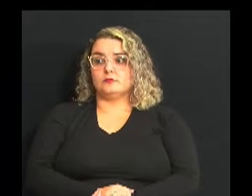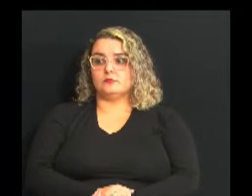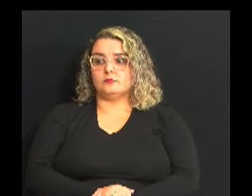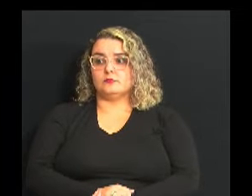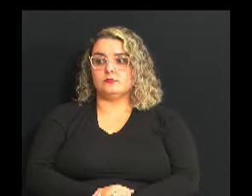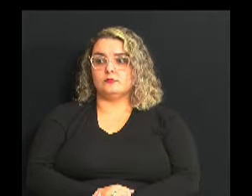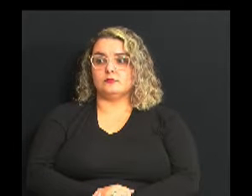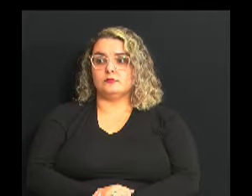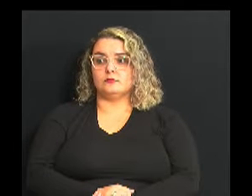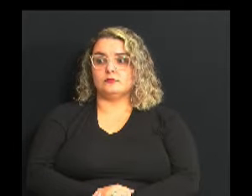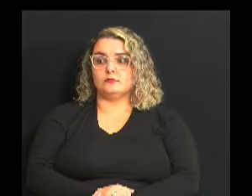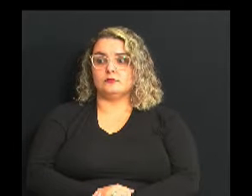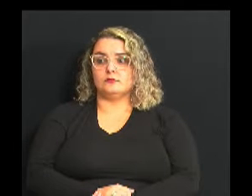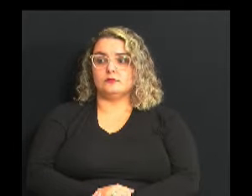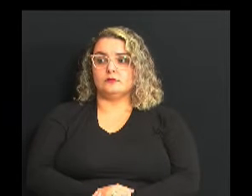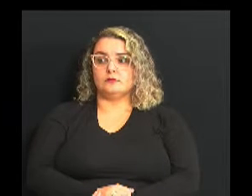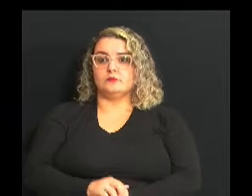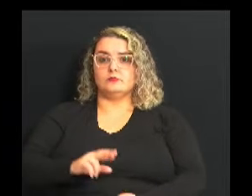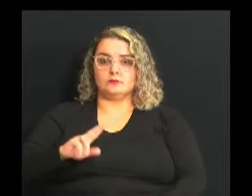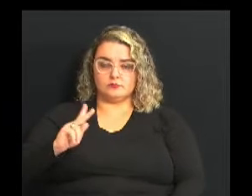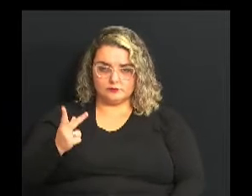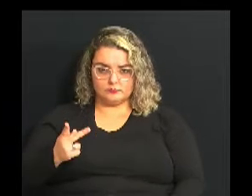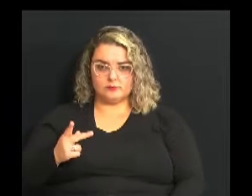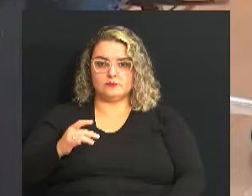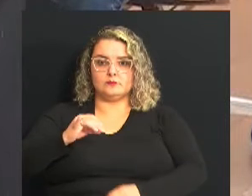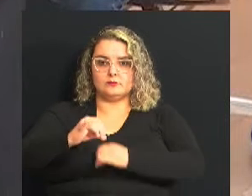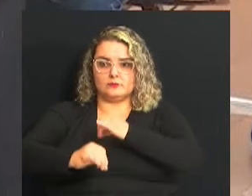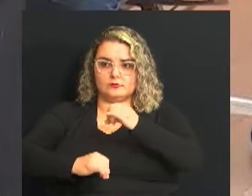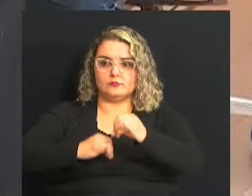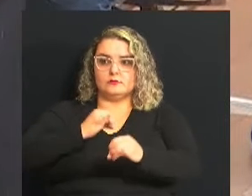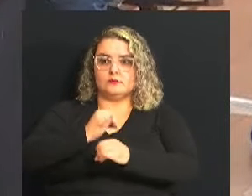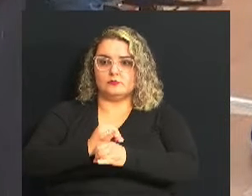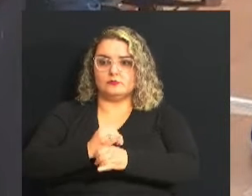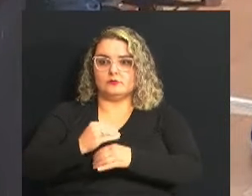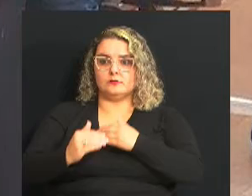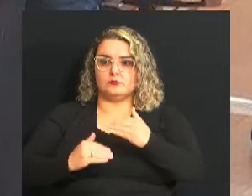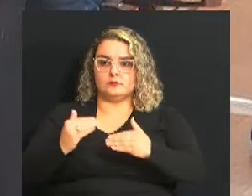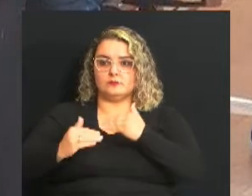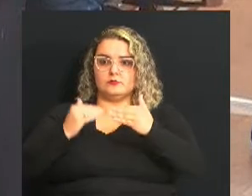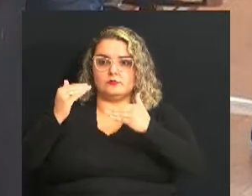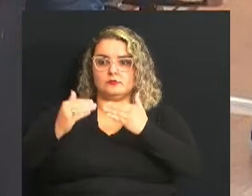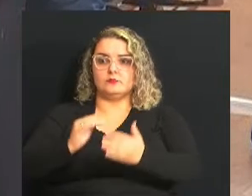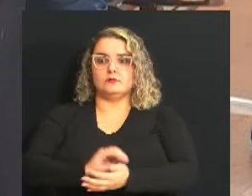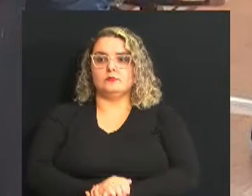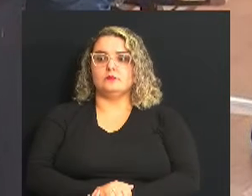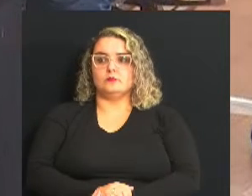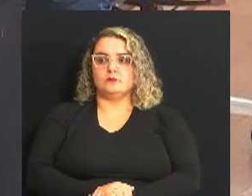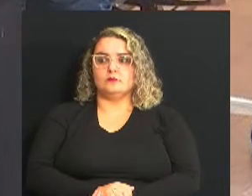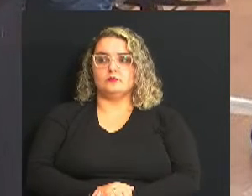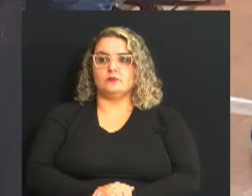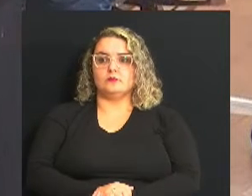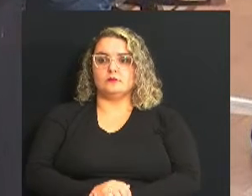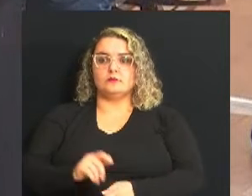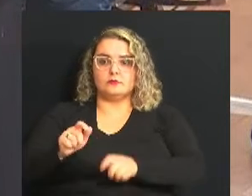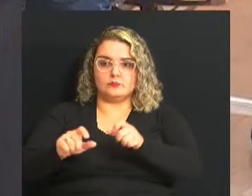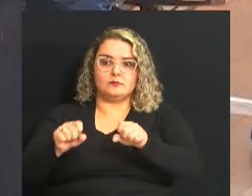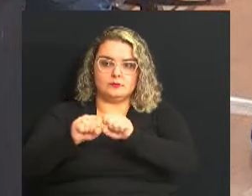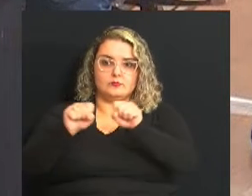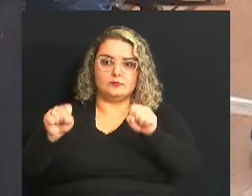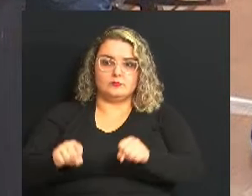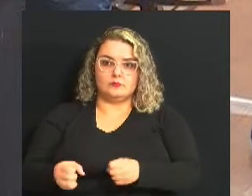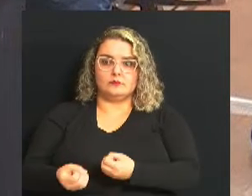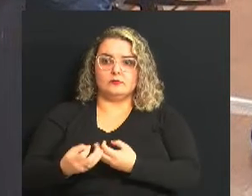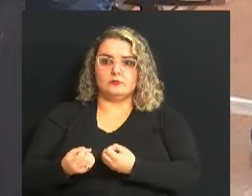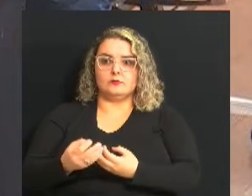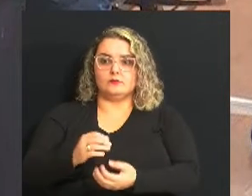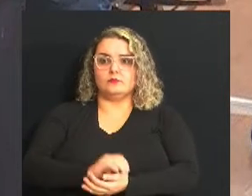Certo. O RH Online, né, que a gente chama, ele foi desenvolvido pelo pessoal de sistemas, né, de informação da DTIC, né, então